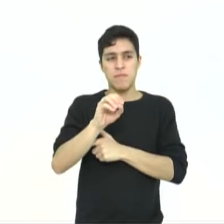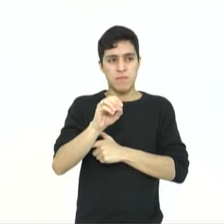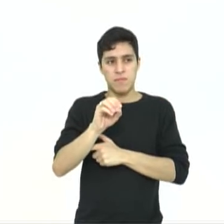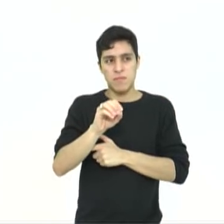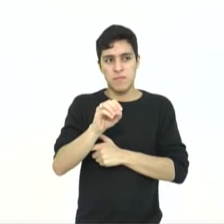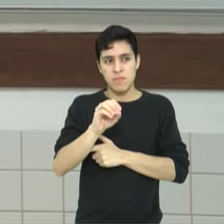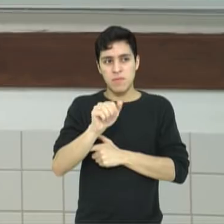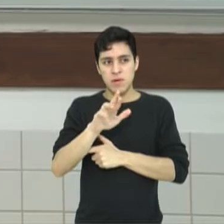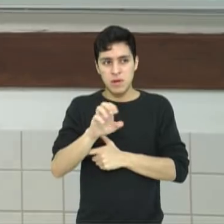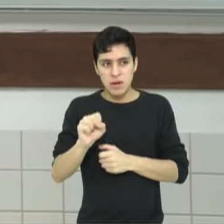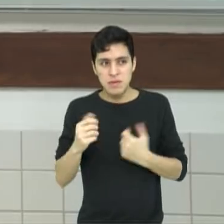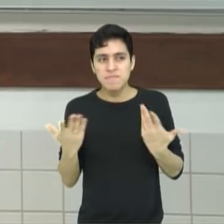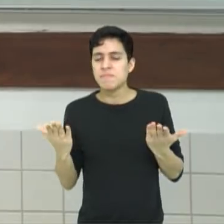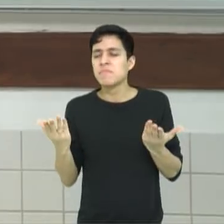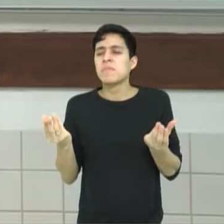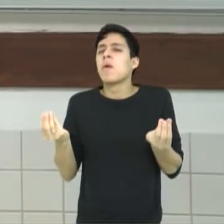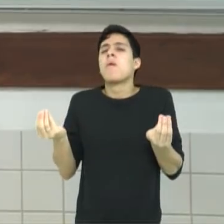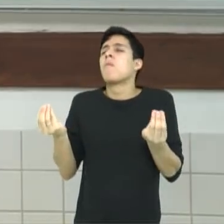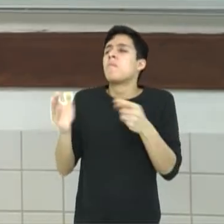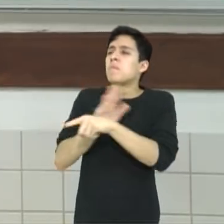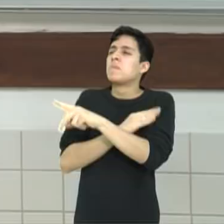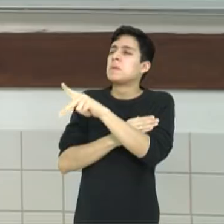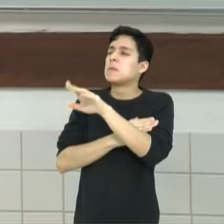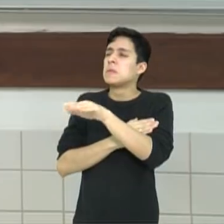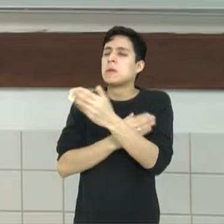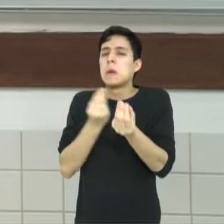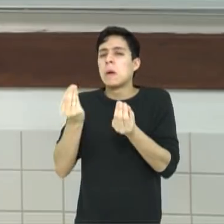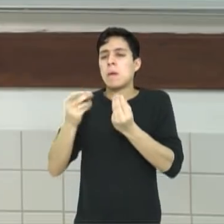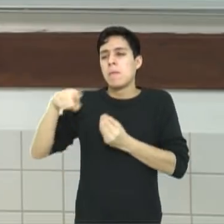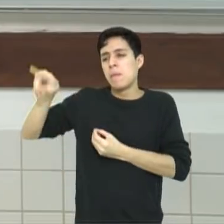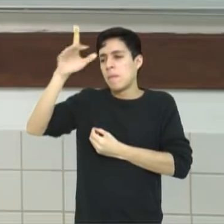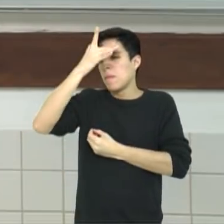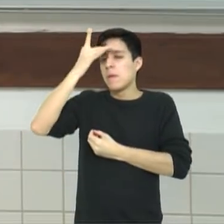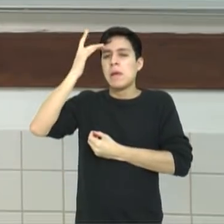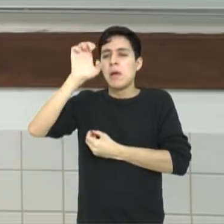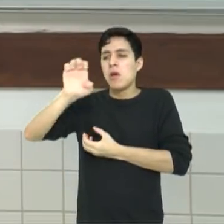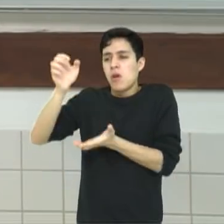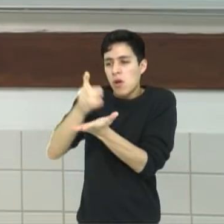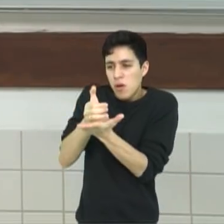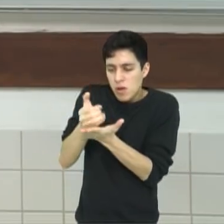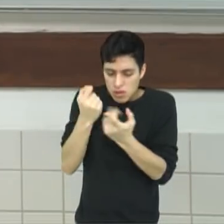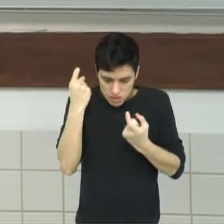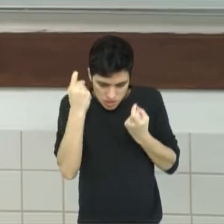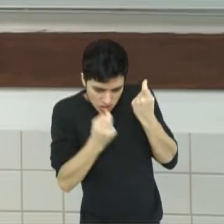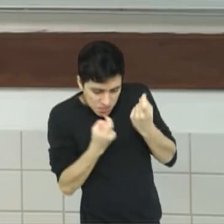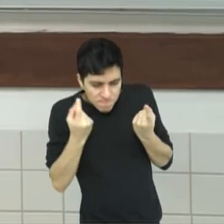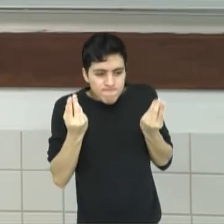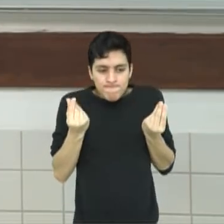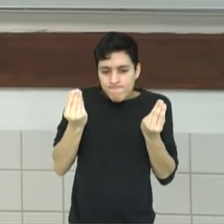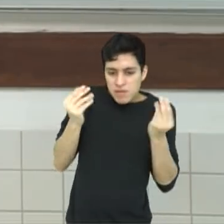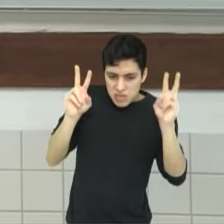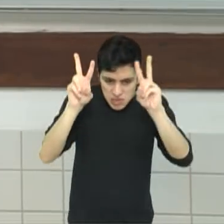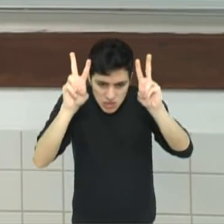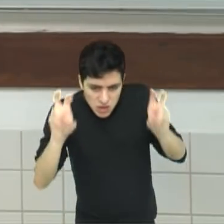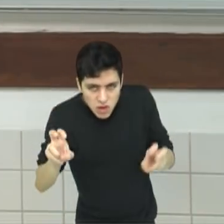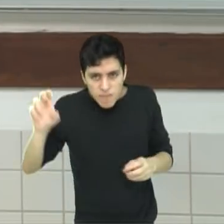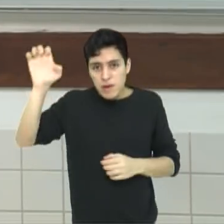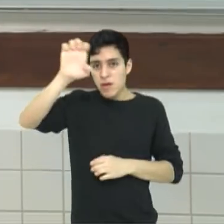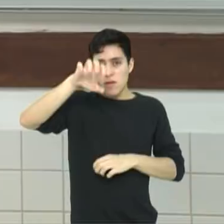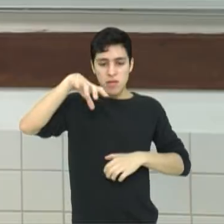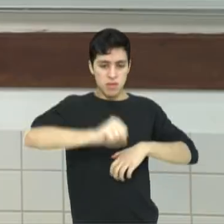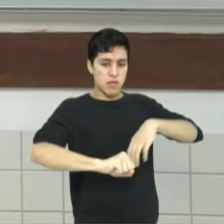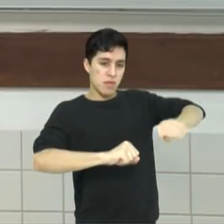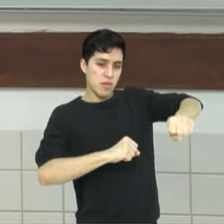Professor, quando que os europeus começam aí a se preocupar, a explorar a presença europeia na